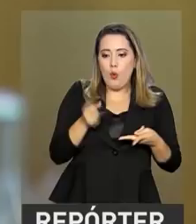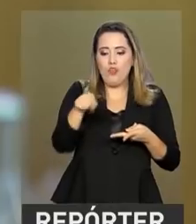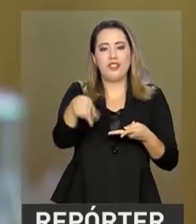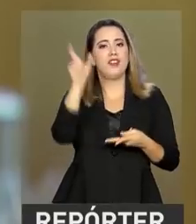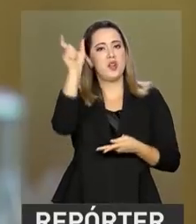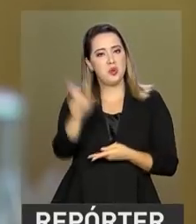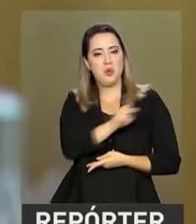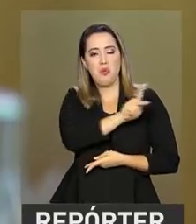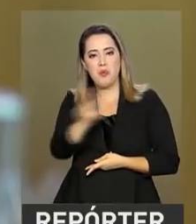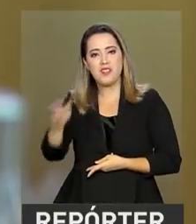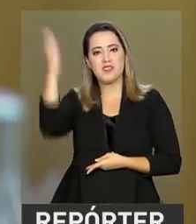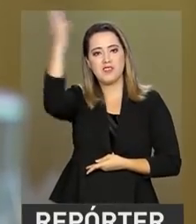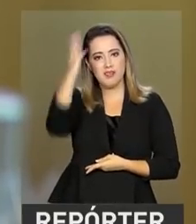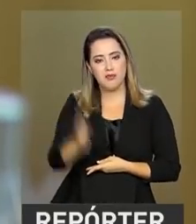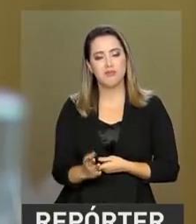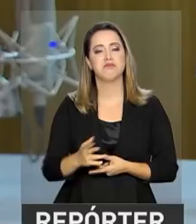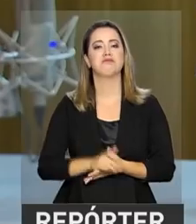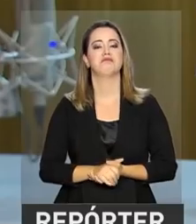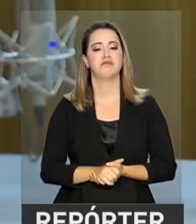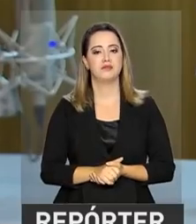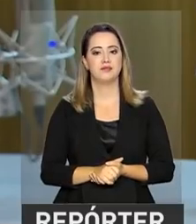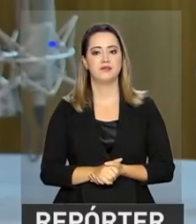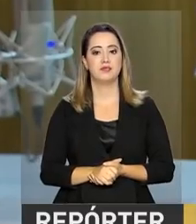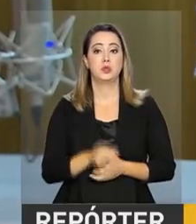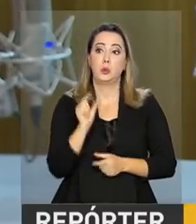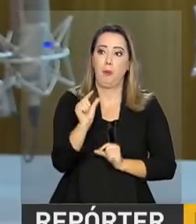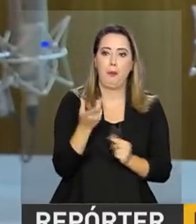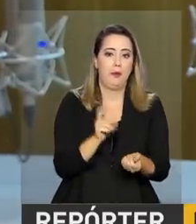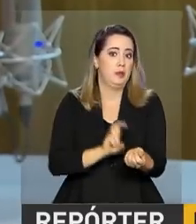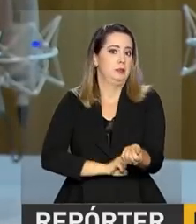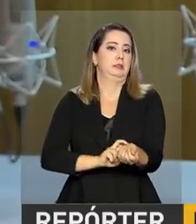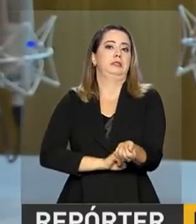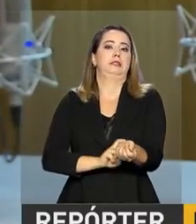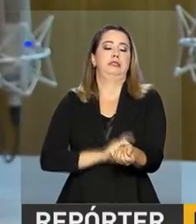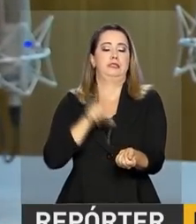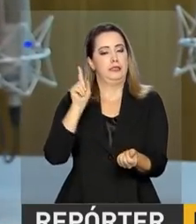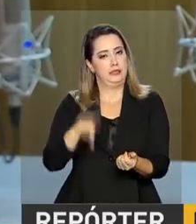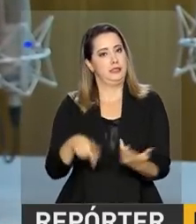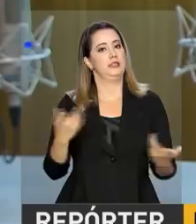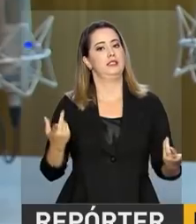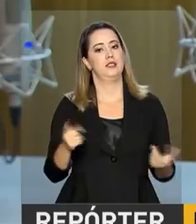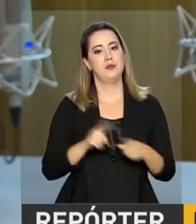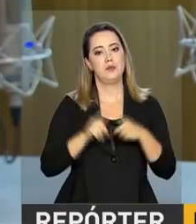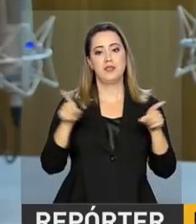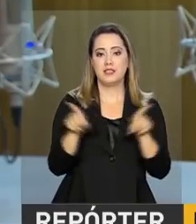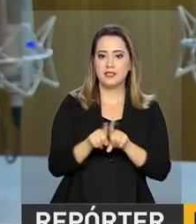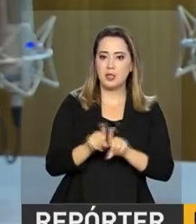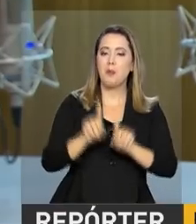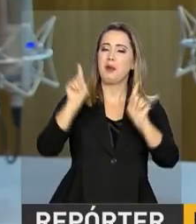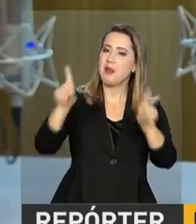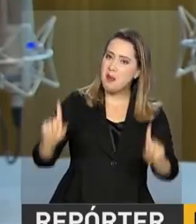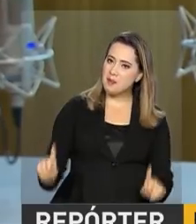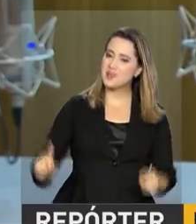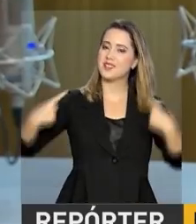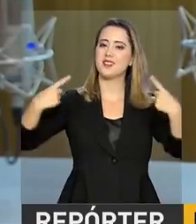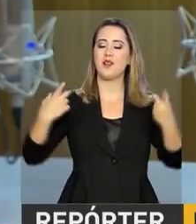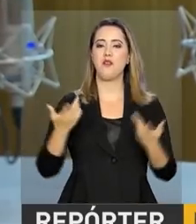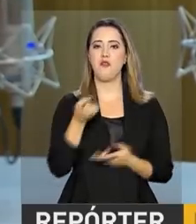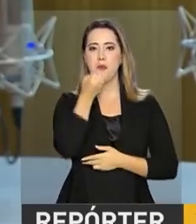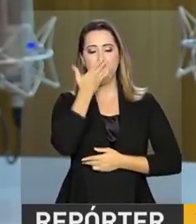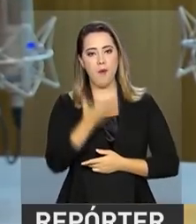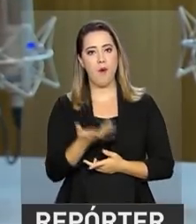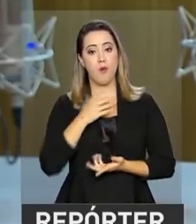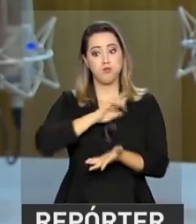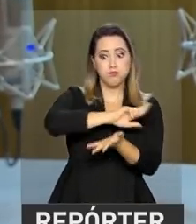é o presidente da república pouco de nervosismo não dá pra negar né mas também é um desafio muito bacana porque você tem um